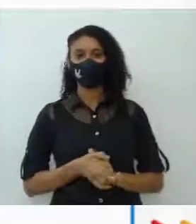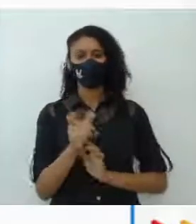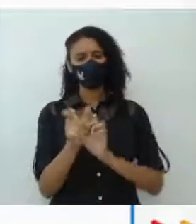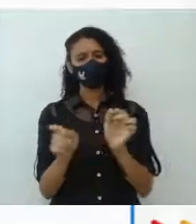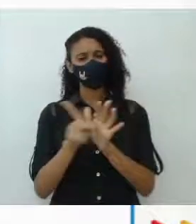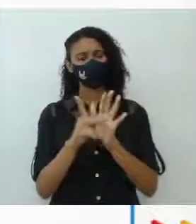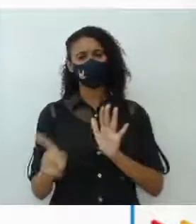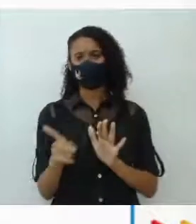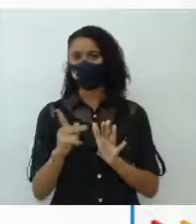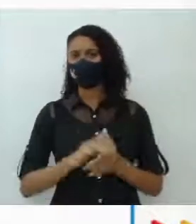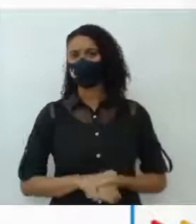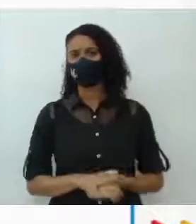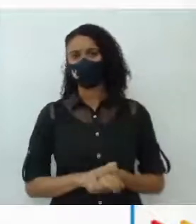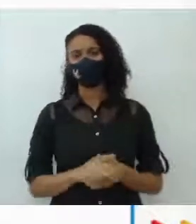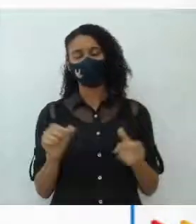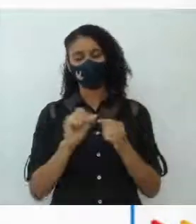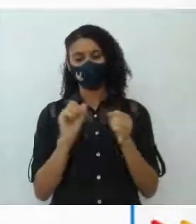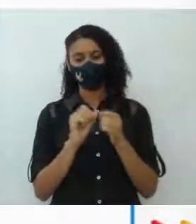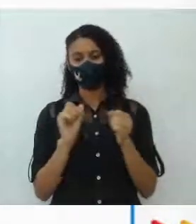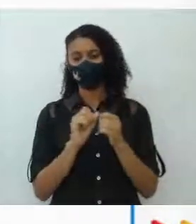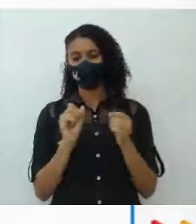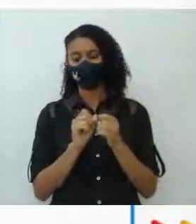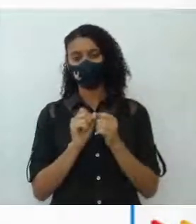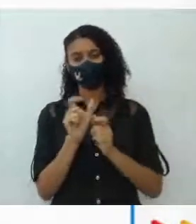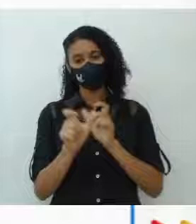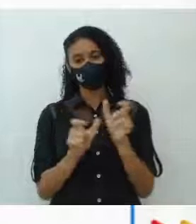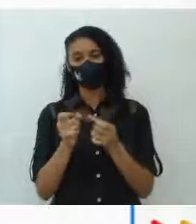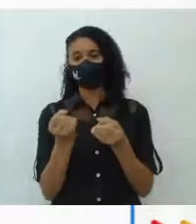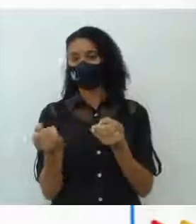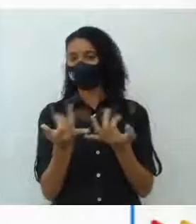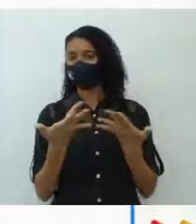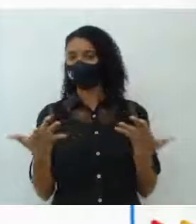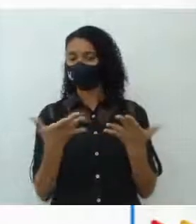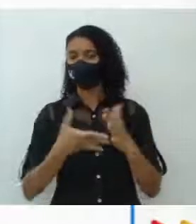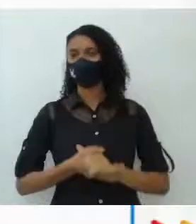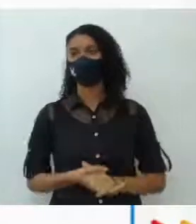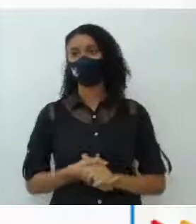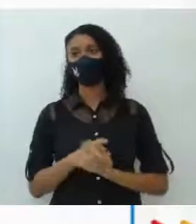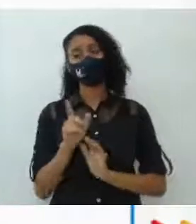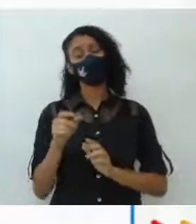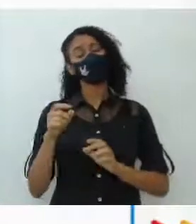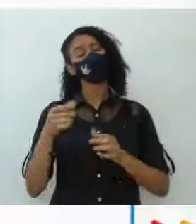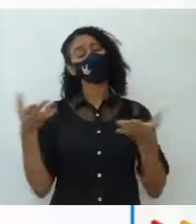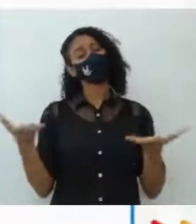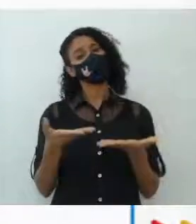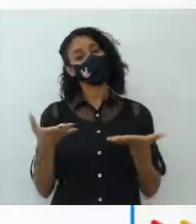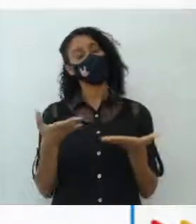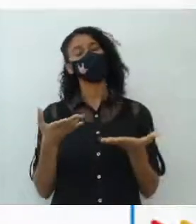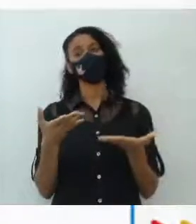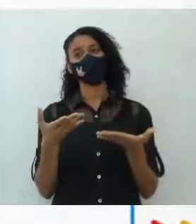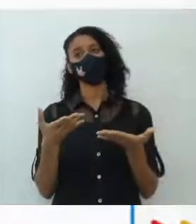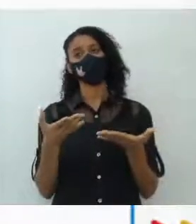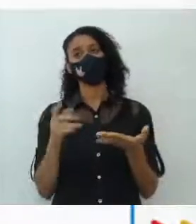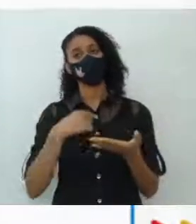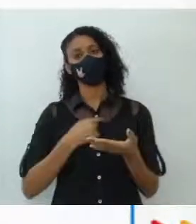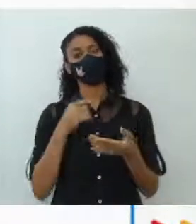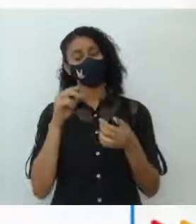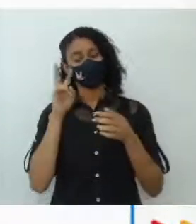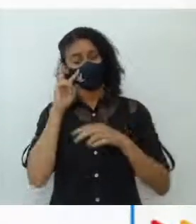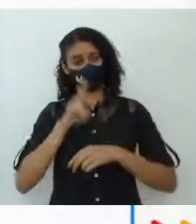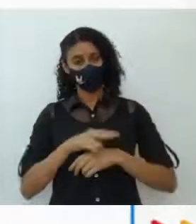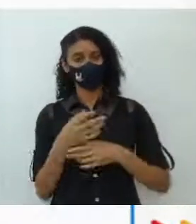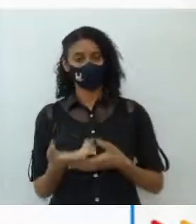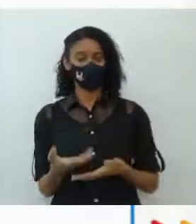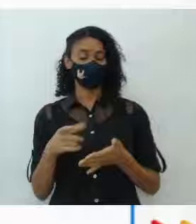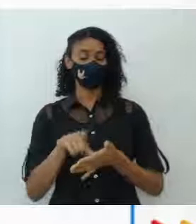própria e específica para fazer a sua metodologia de quantificação. E esse é o motivo da aula de hoje. Antes da gente começar